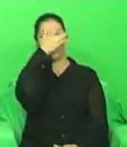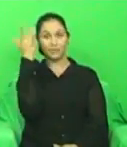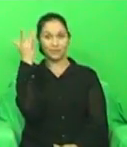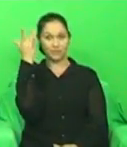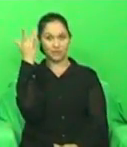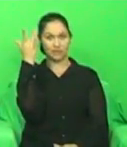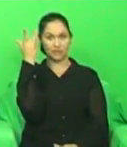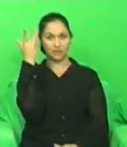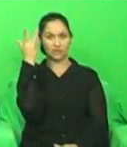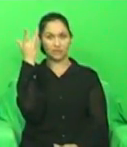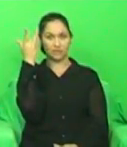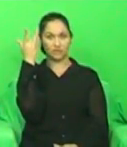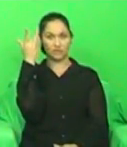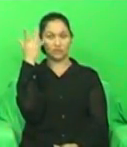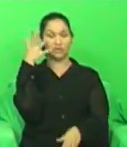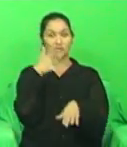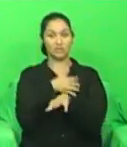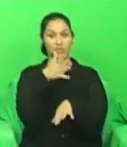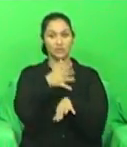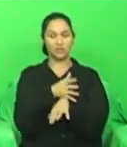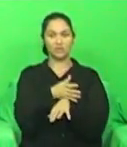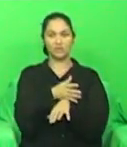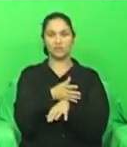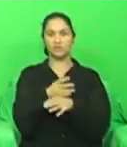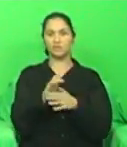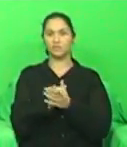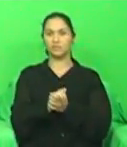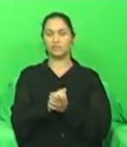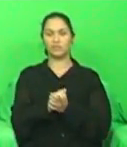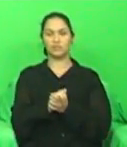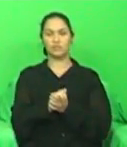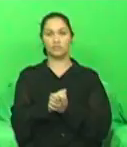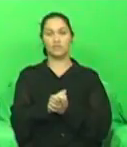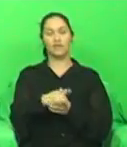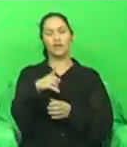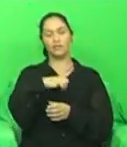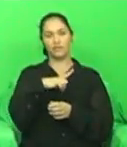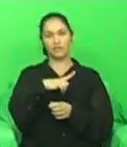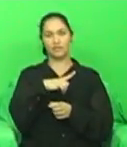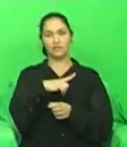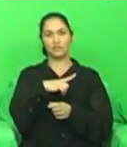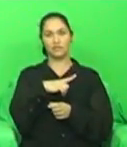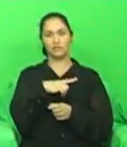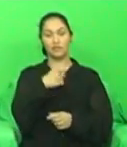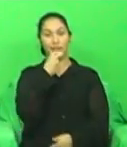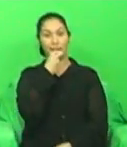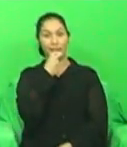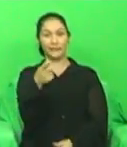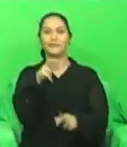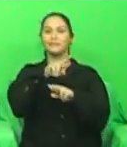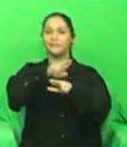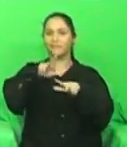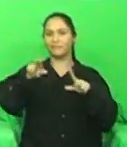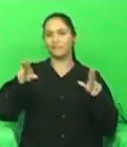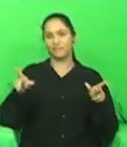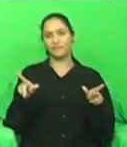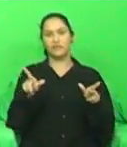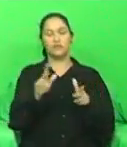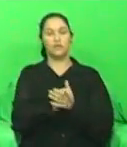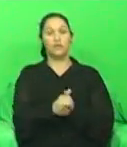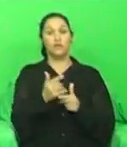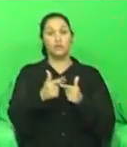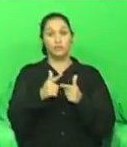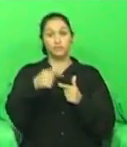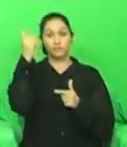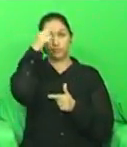humanamente que não que não tenha opiniões discordantes opiniões divergentes e é muito difícil